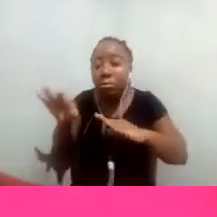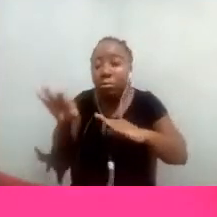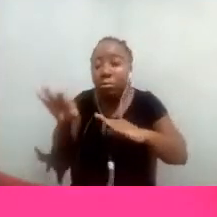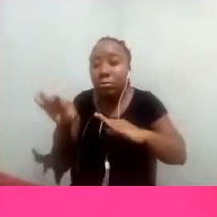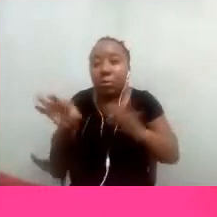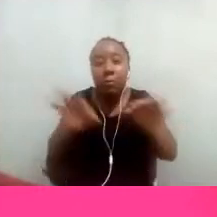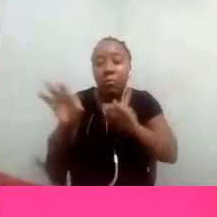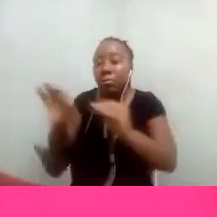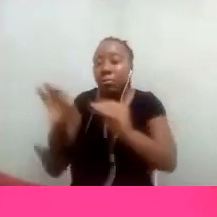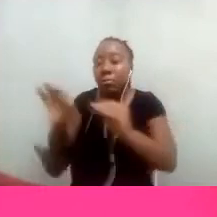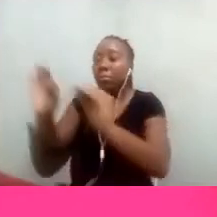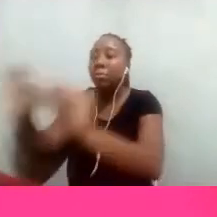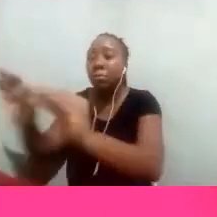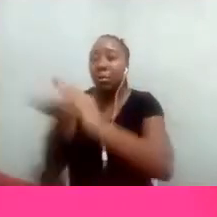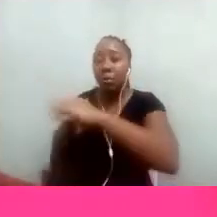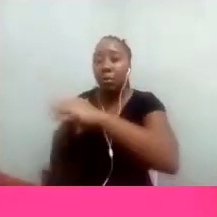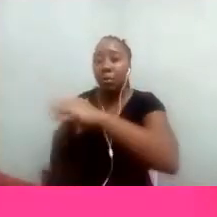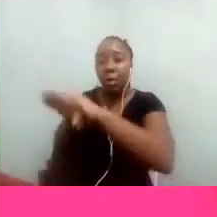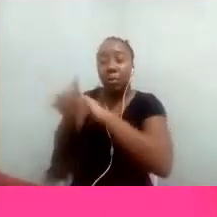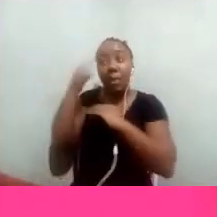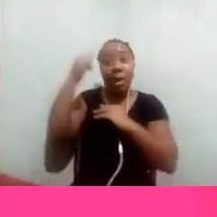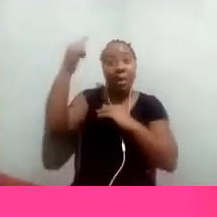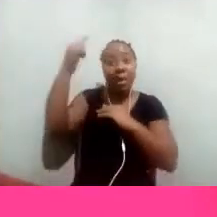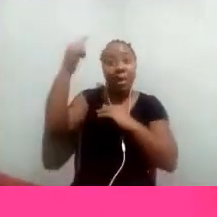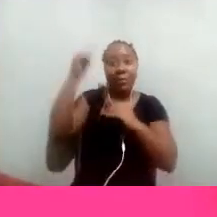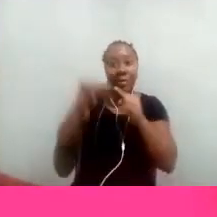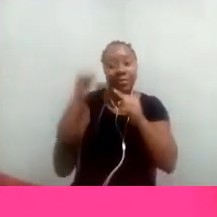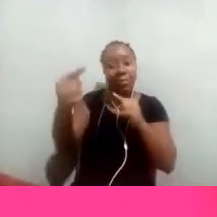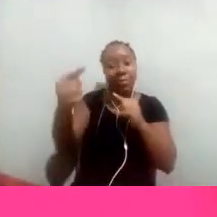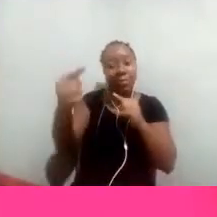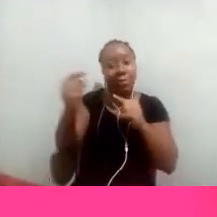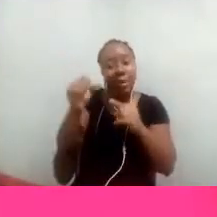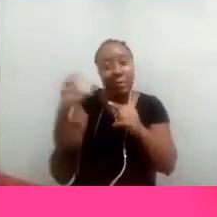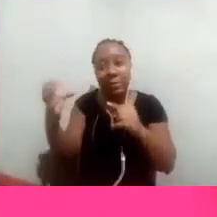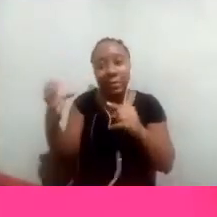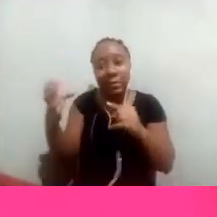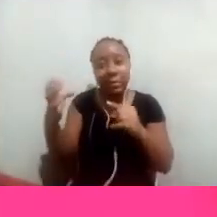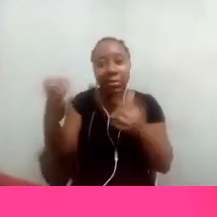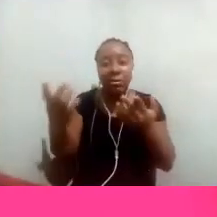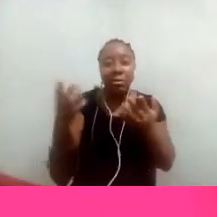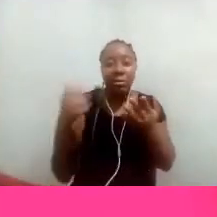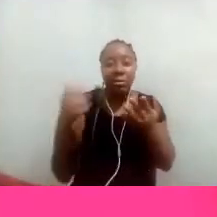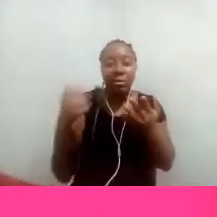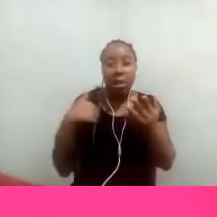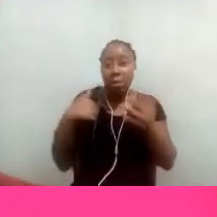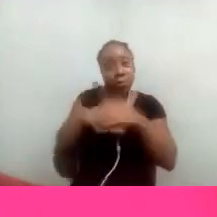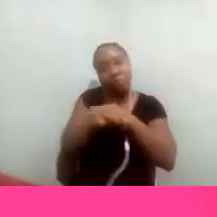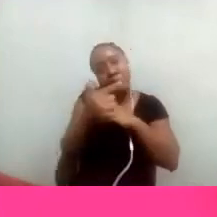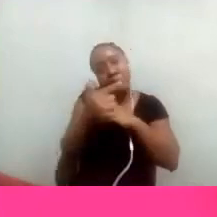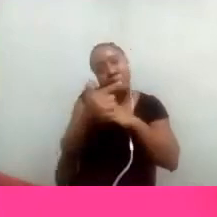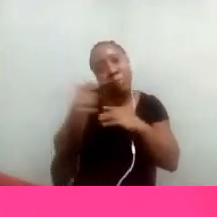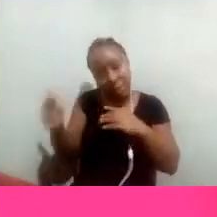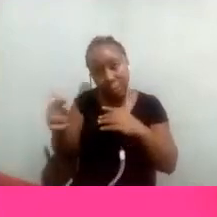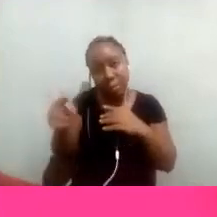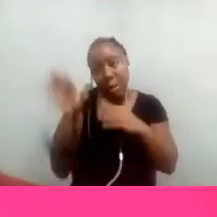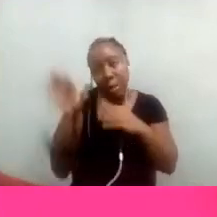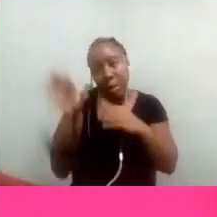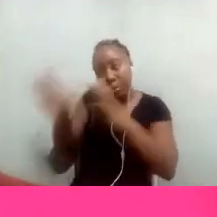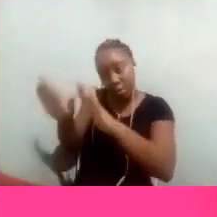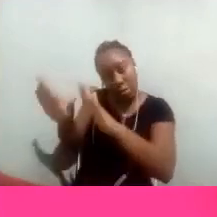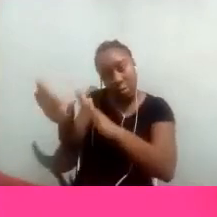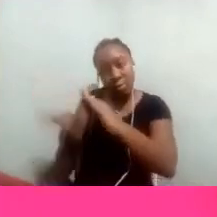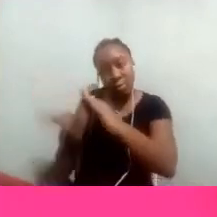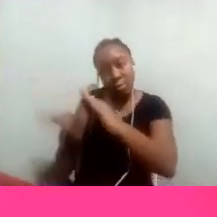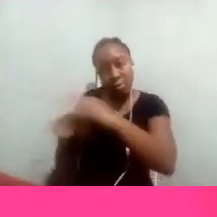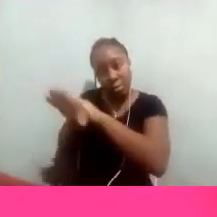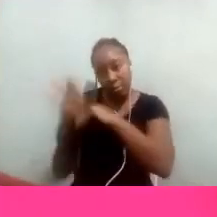perto aqui, só para eu poder lembrar, caso eu não tivesse familiarizado, né? Então, ele está preso ali no cantinho, só para não